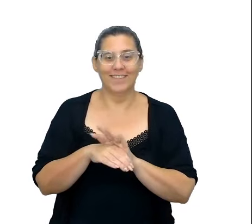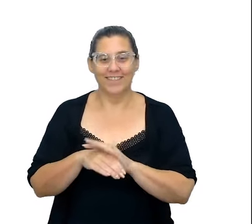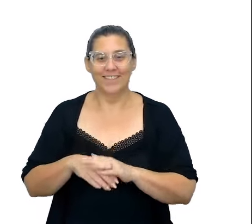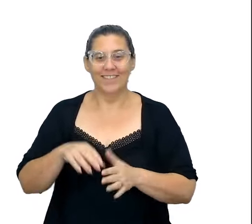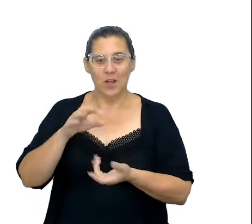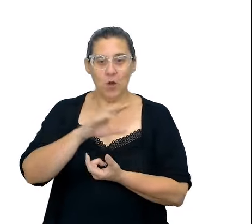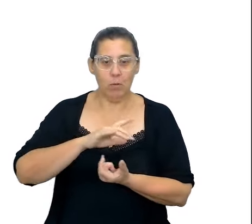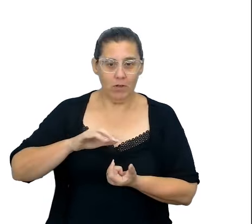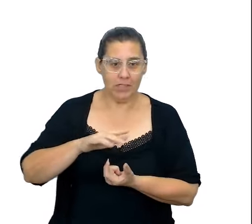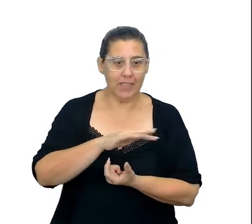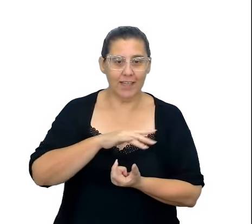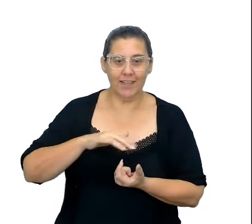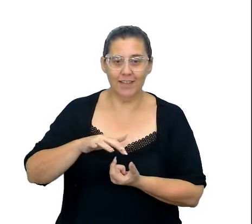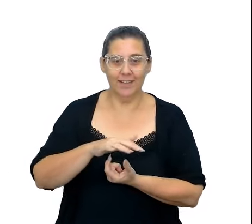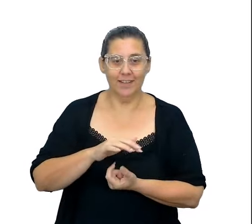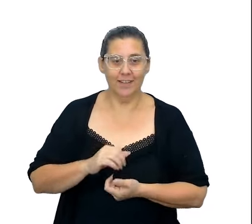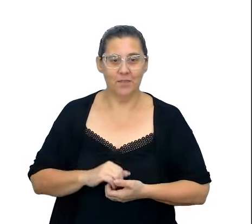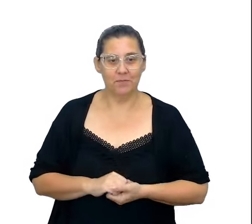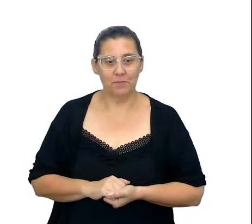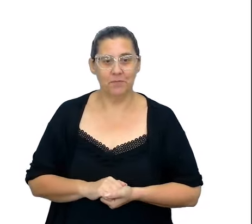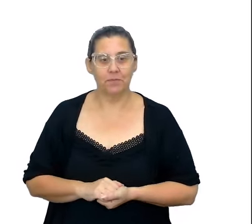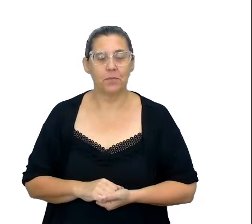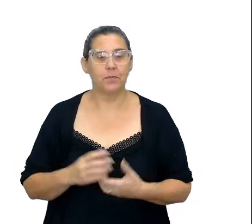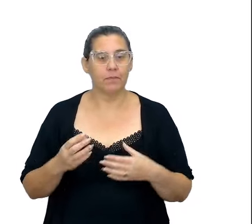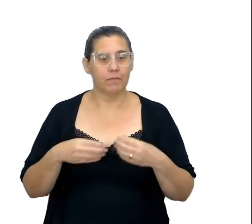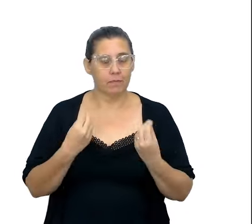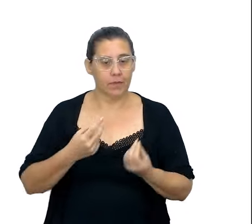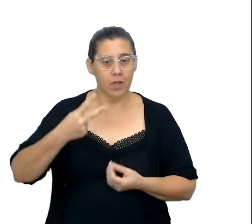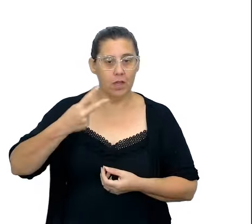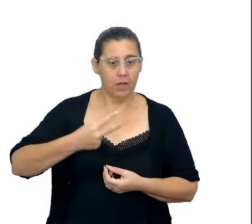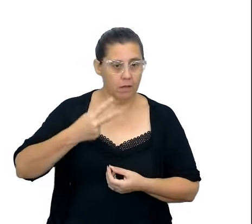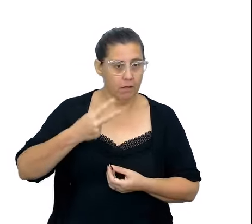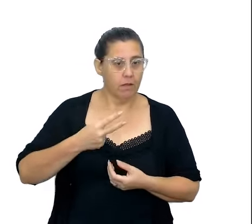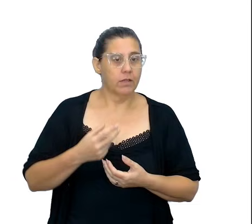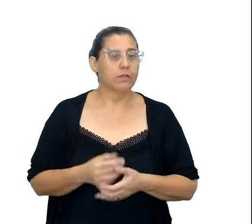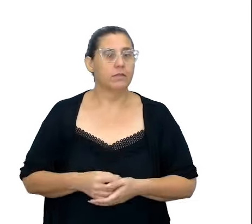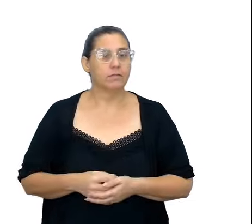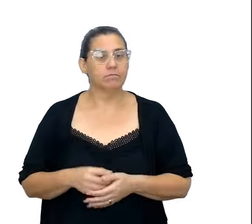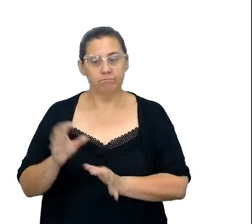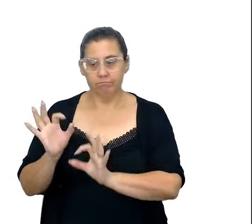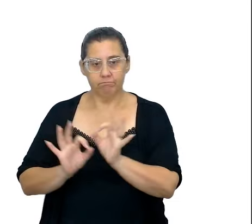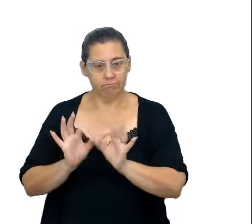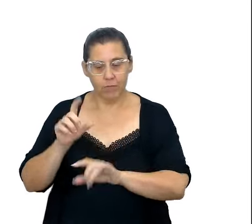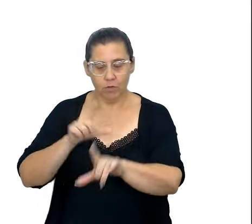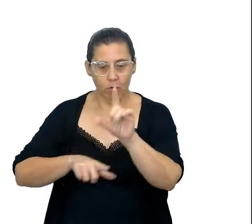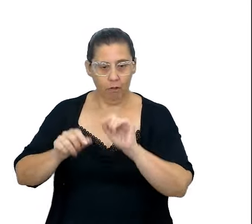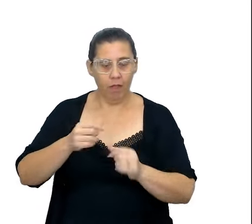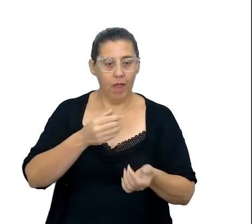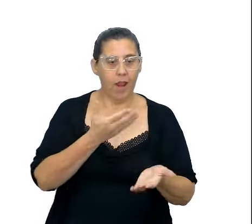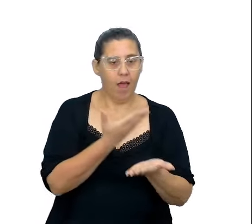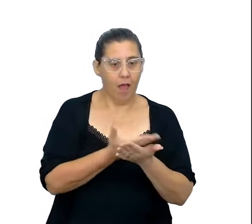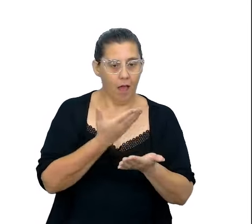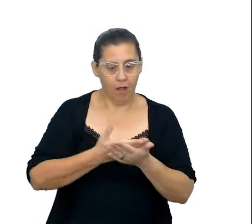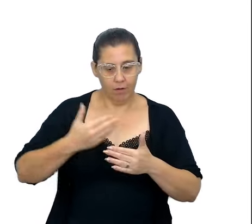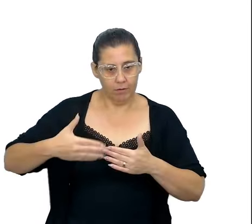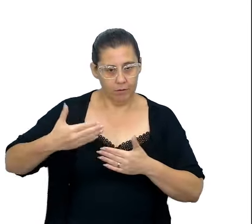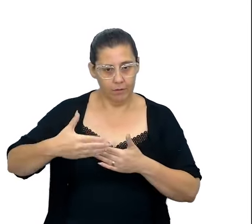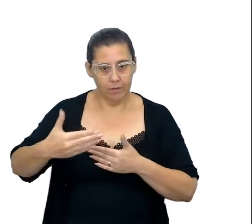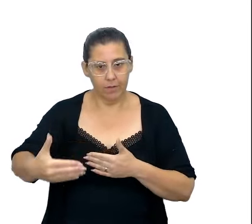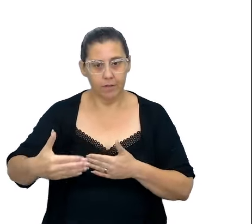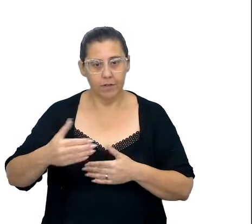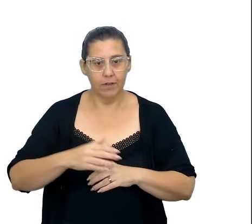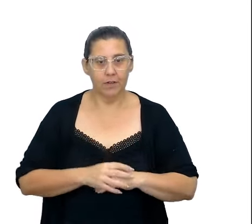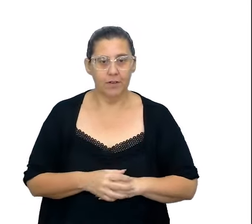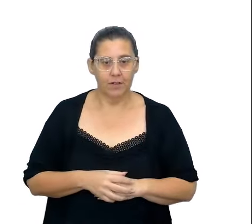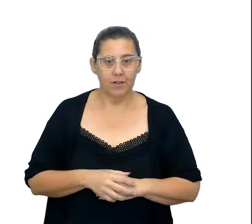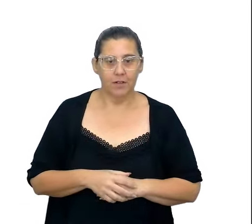para o planejamento aí da sequência 2. Aí, na segunda etapa, selecionar as aulas da sequência que atendam às habilidades necessárias